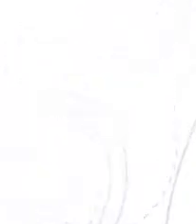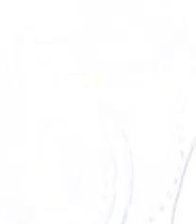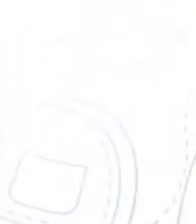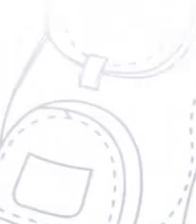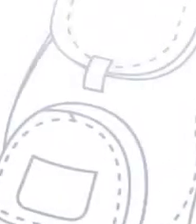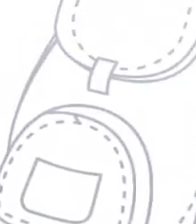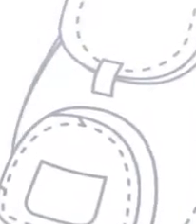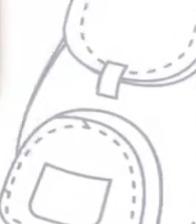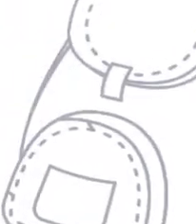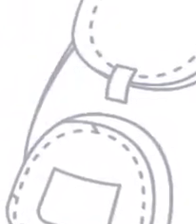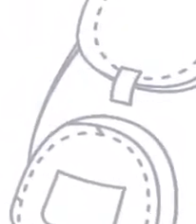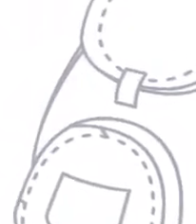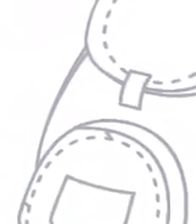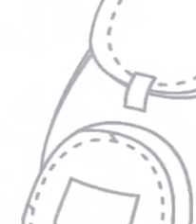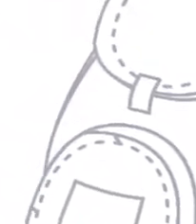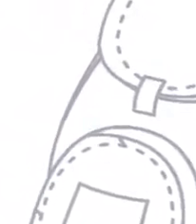o